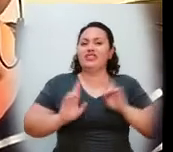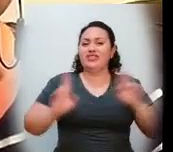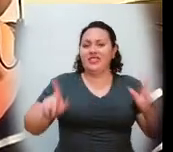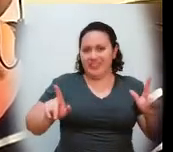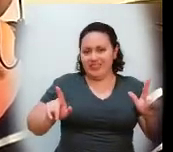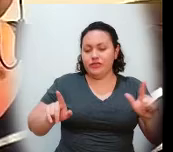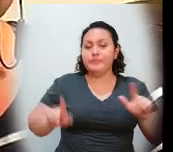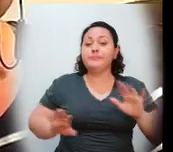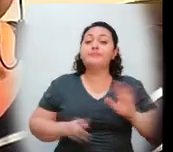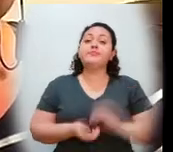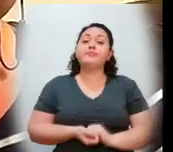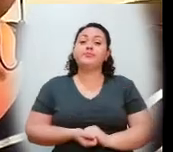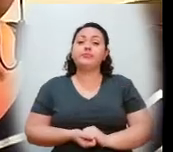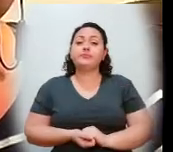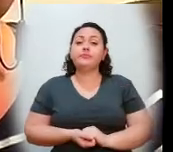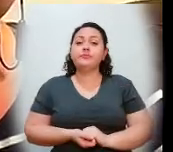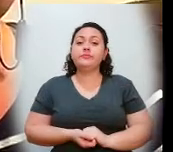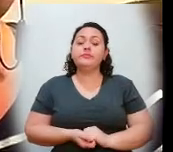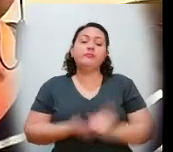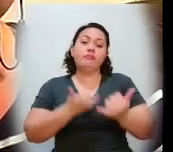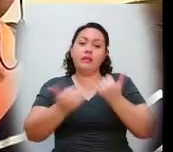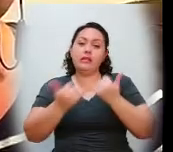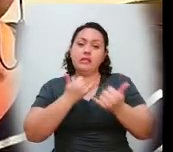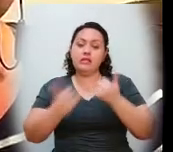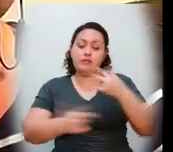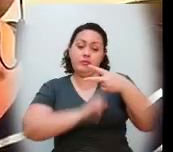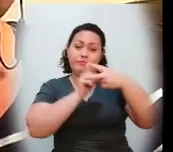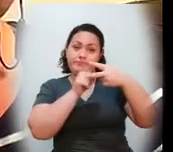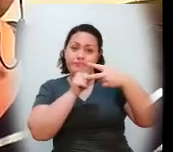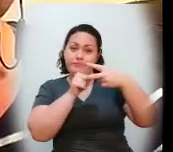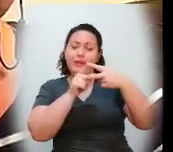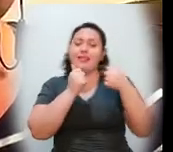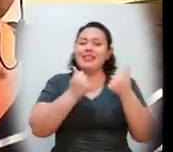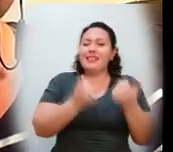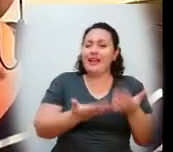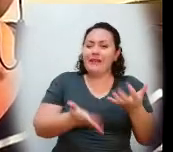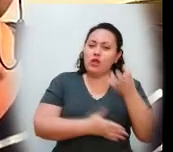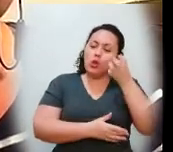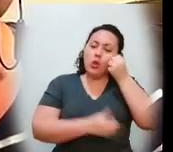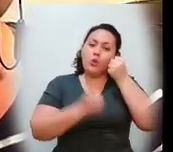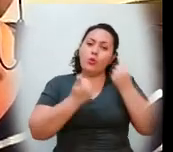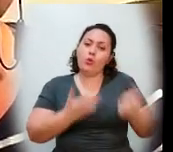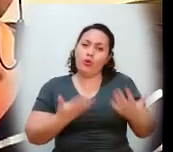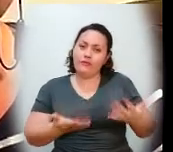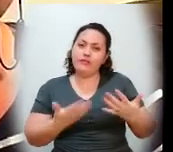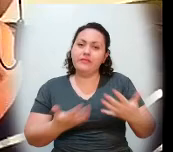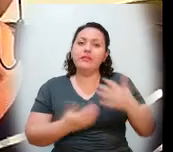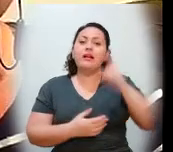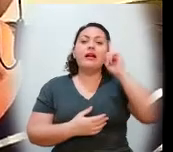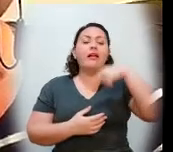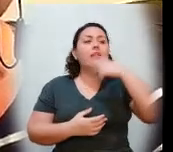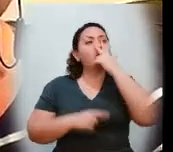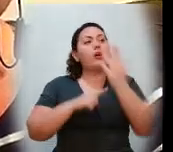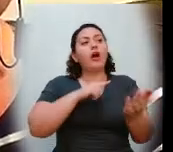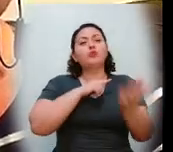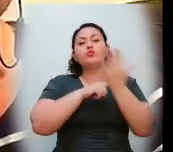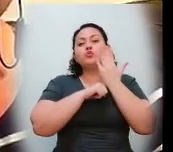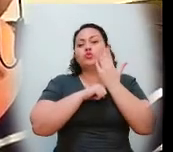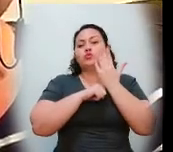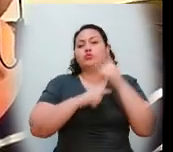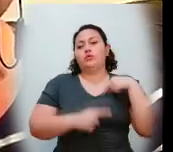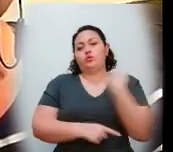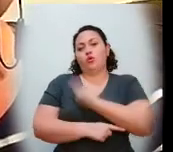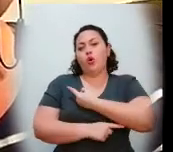E a função do sono que é mais leve vai ser muito em nos